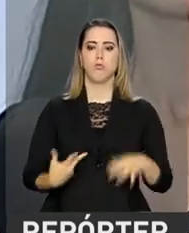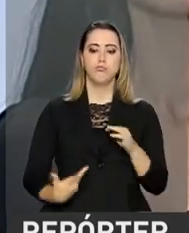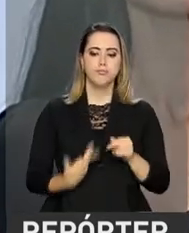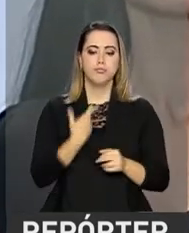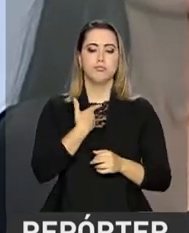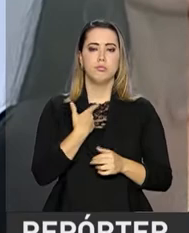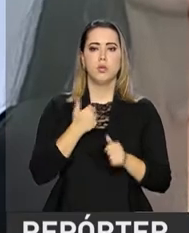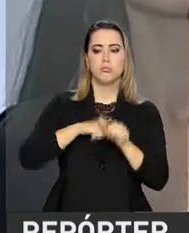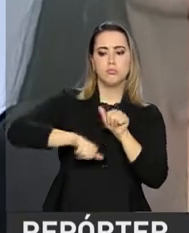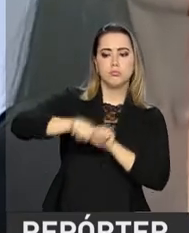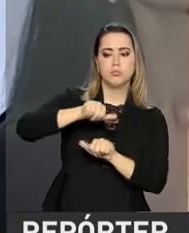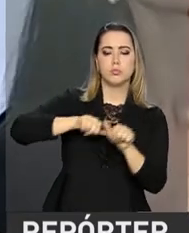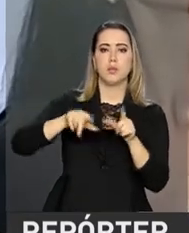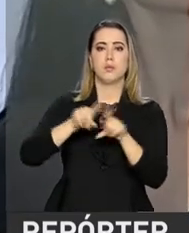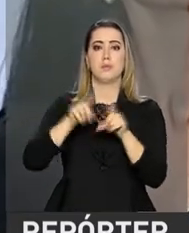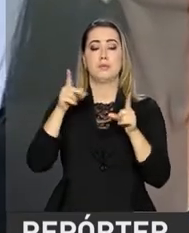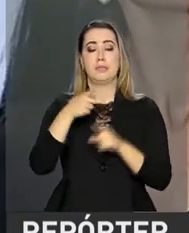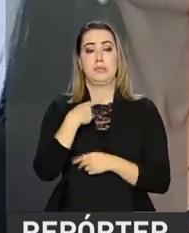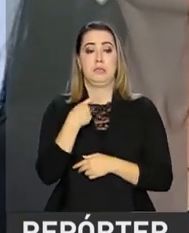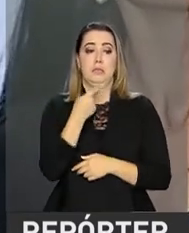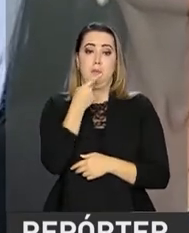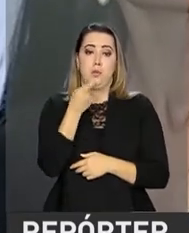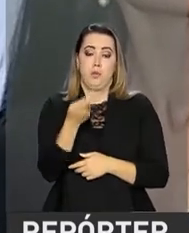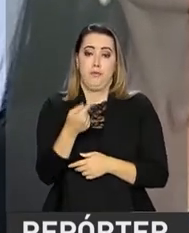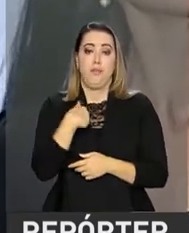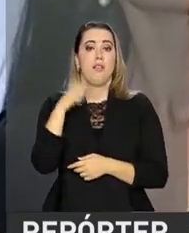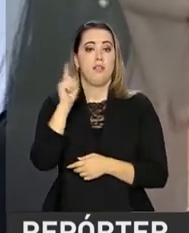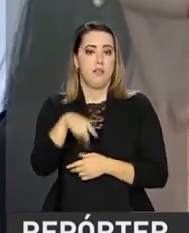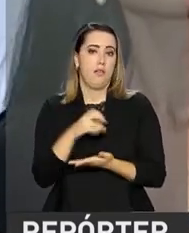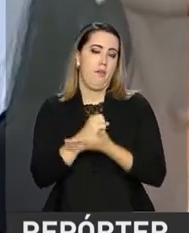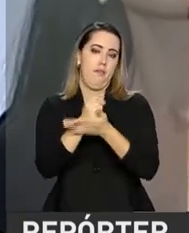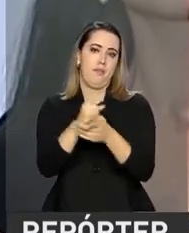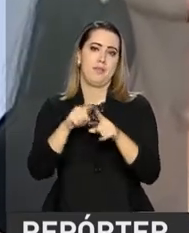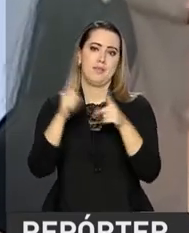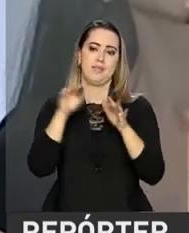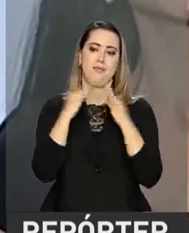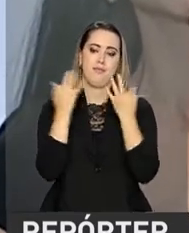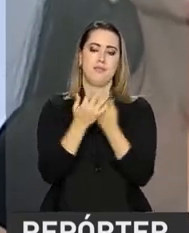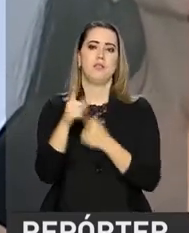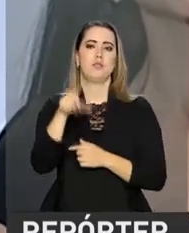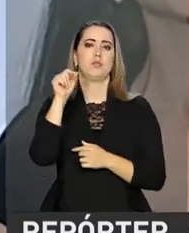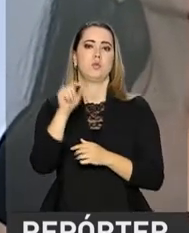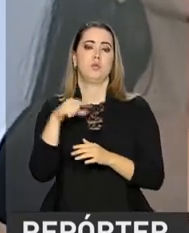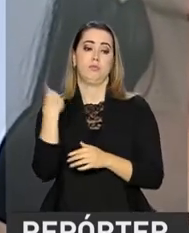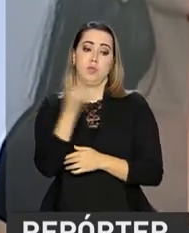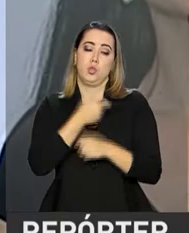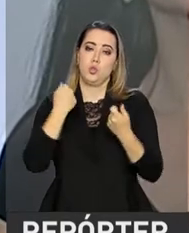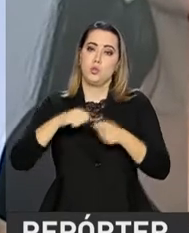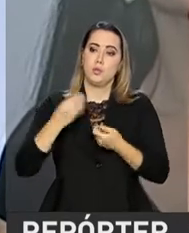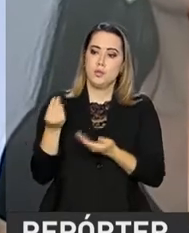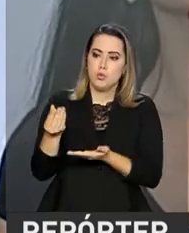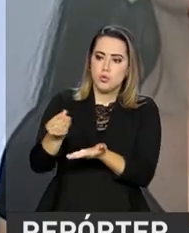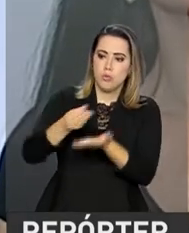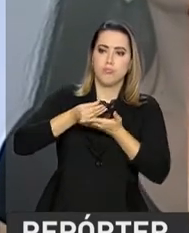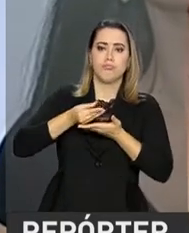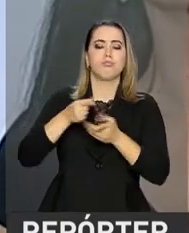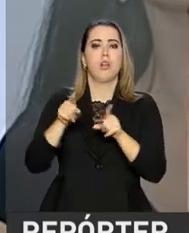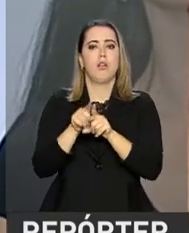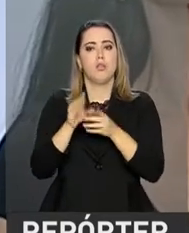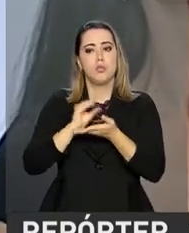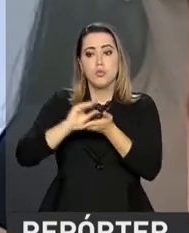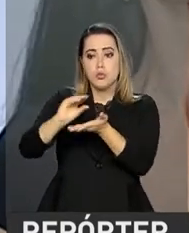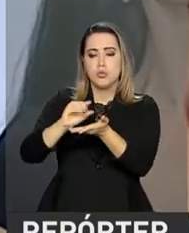se diz doador mas depois a família é que decide então a gente vai investir num numa